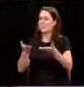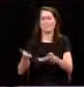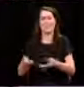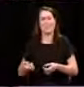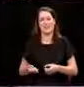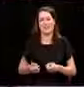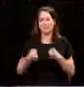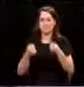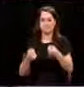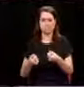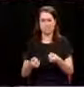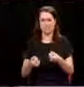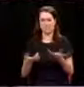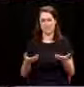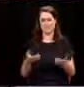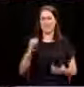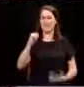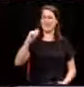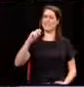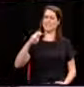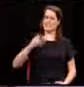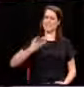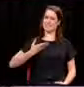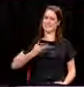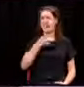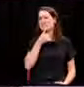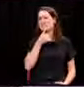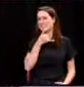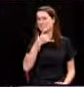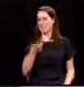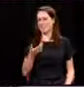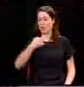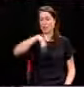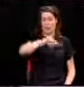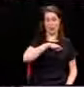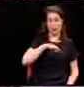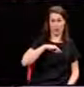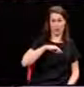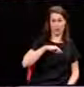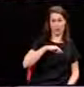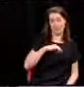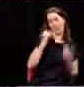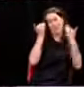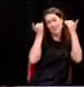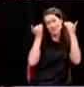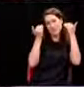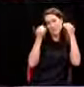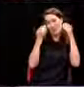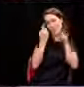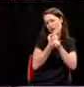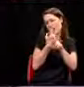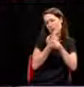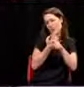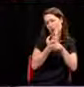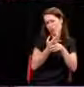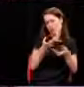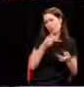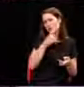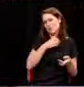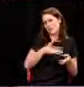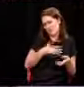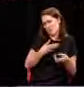cabe à nossa SAD decidir e não a nós. Nós somos meramente pessoas para informar dos produtos e serviços